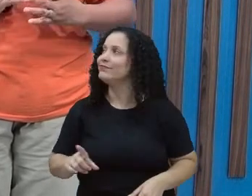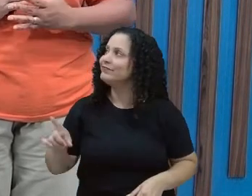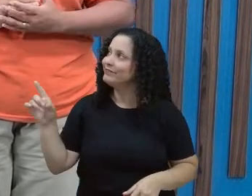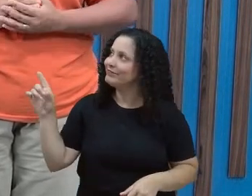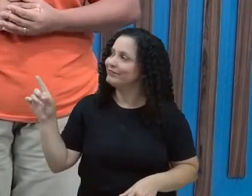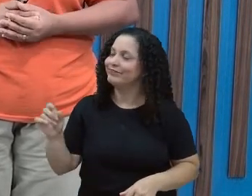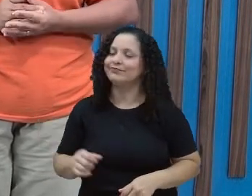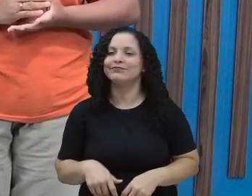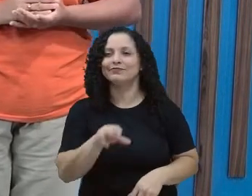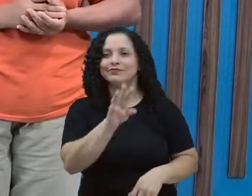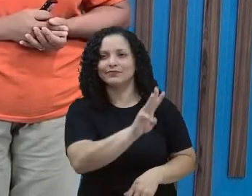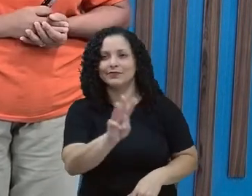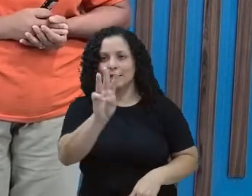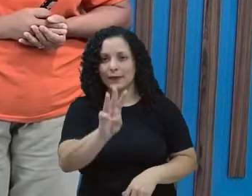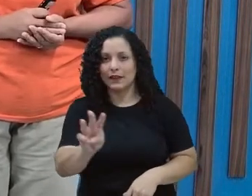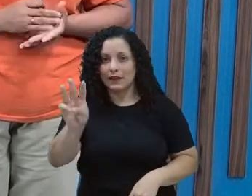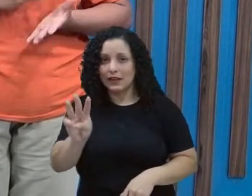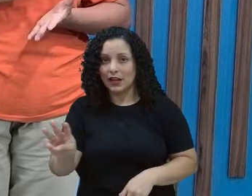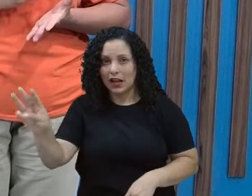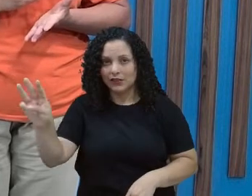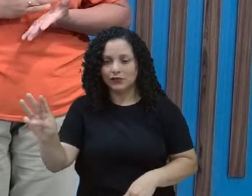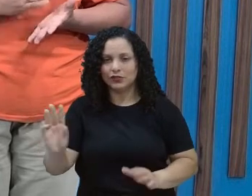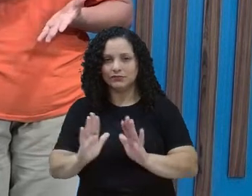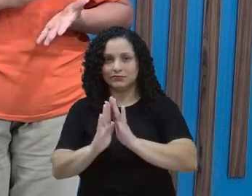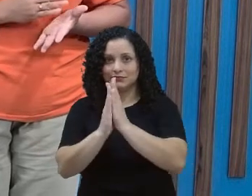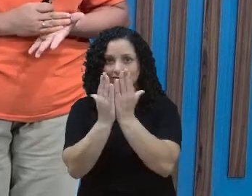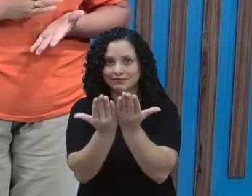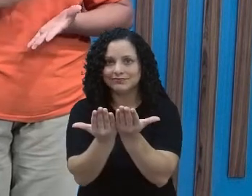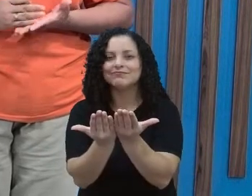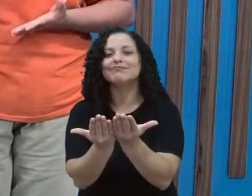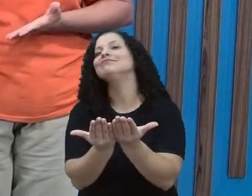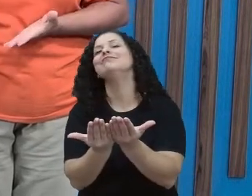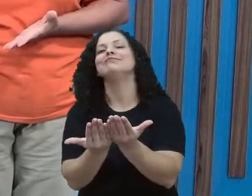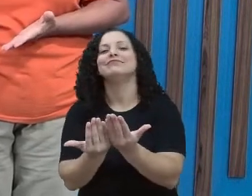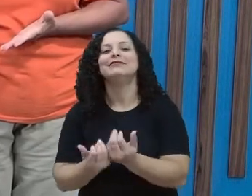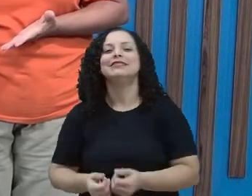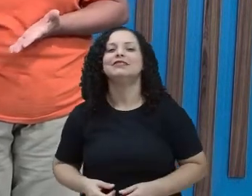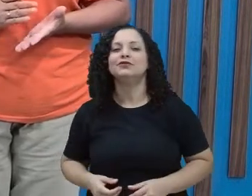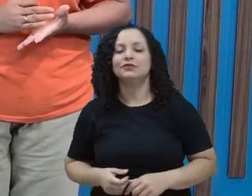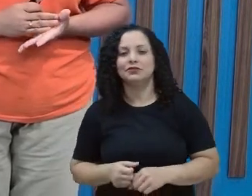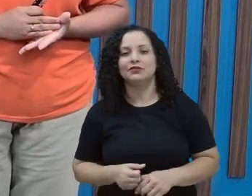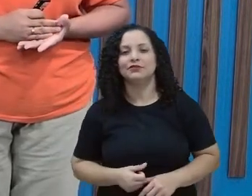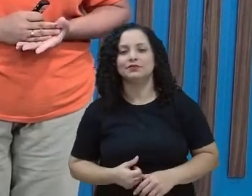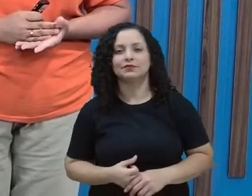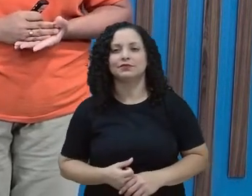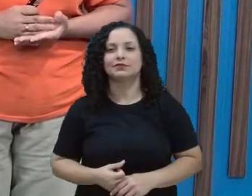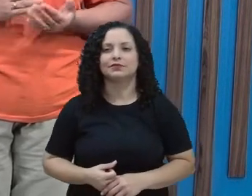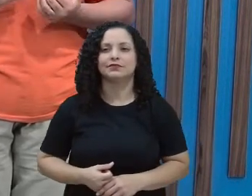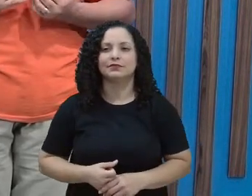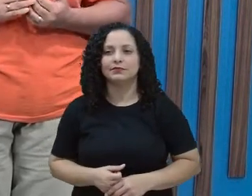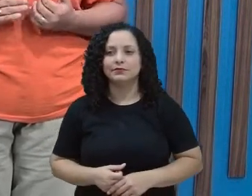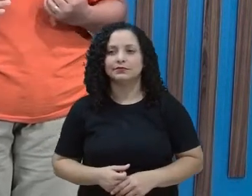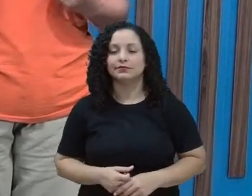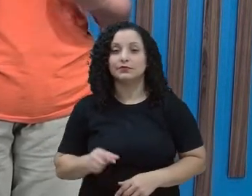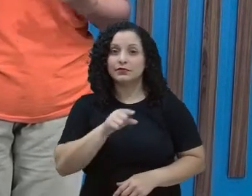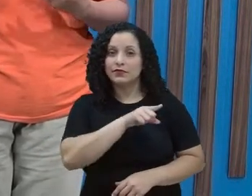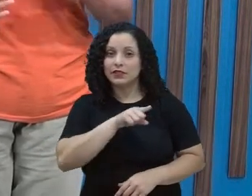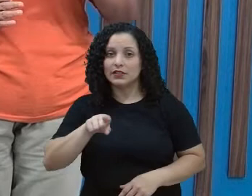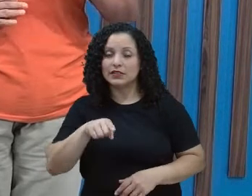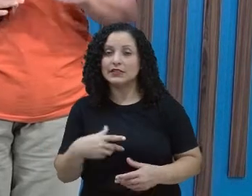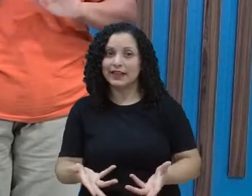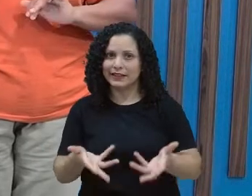que está na árvore na plataforma Árvore de Livro. Então, olha só, se você